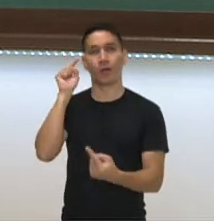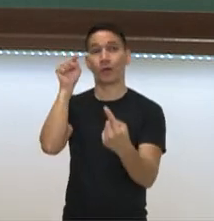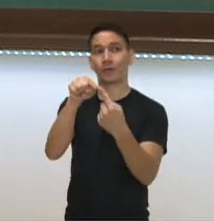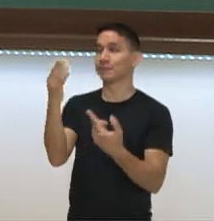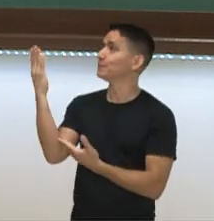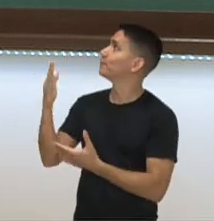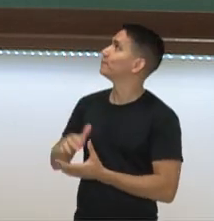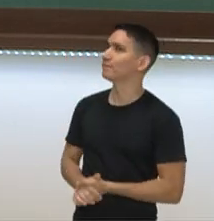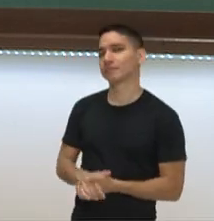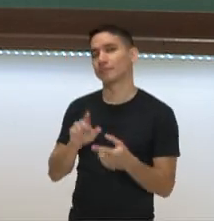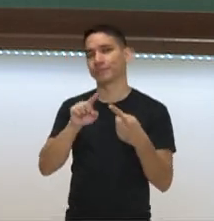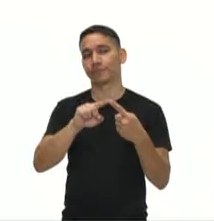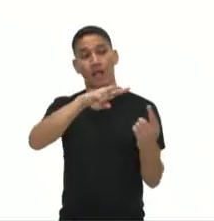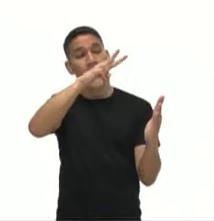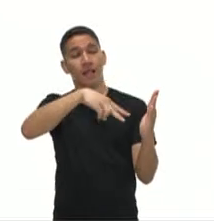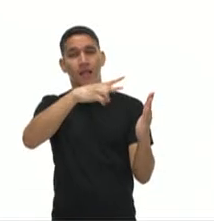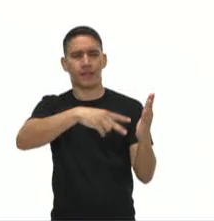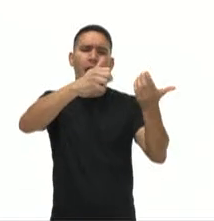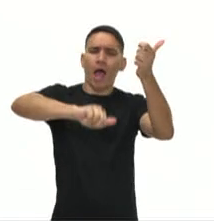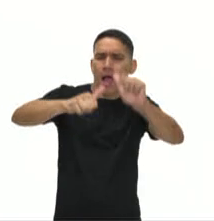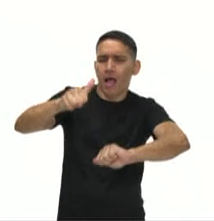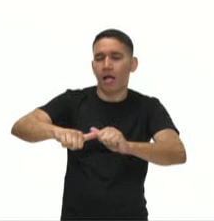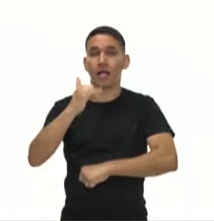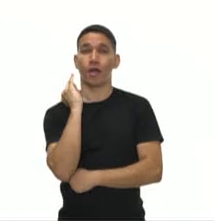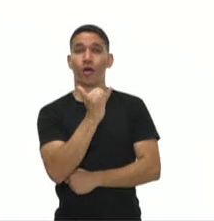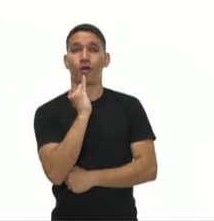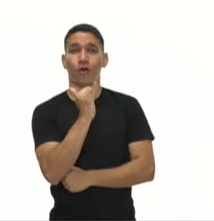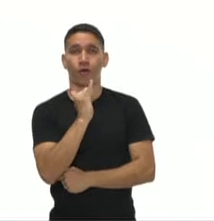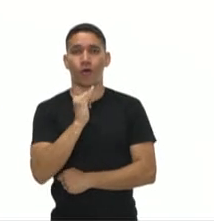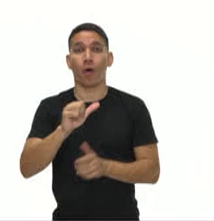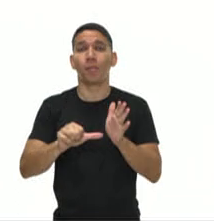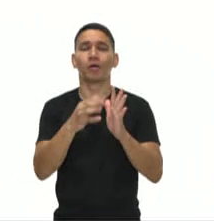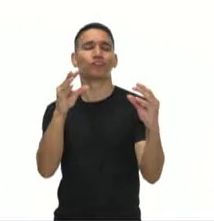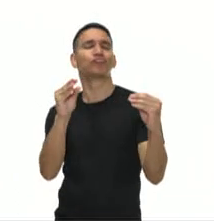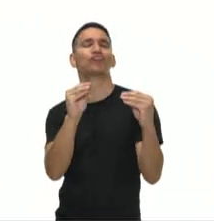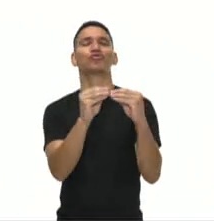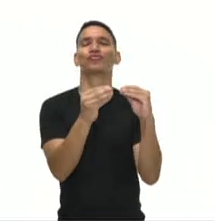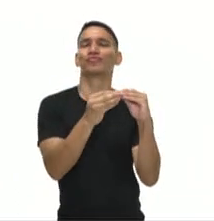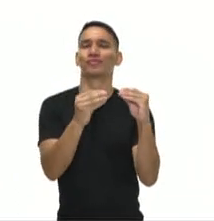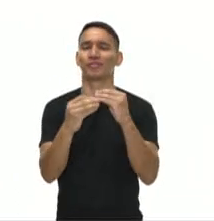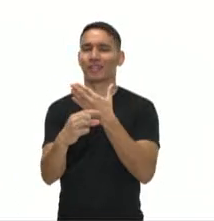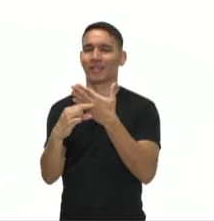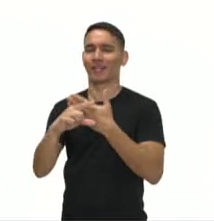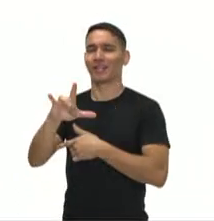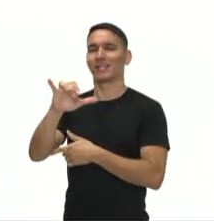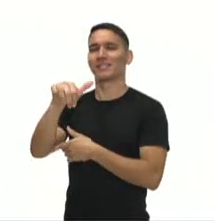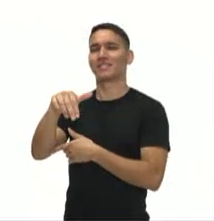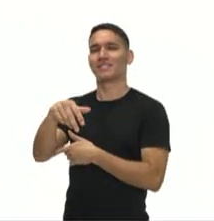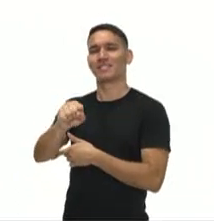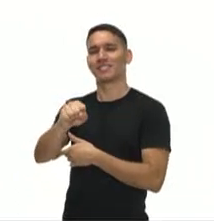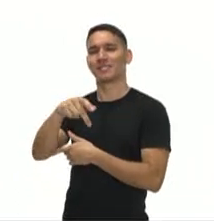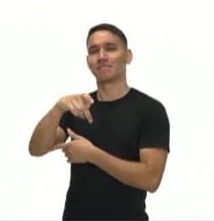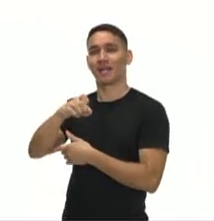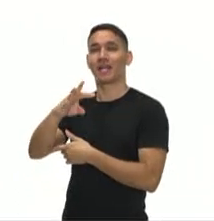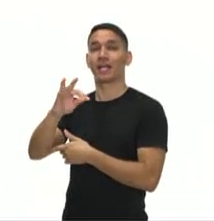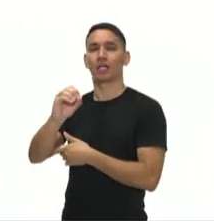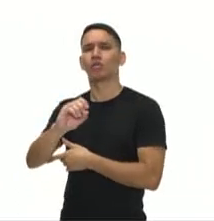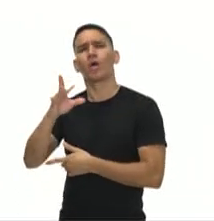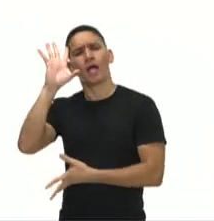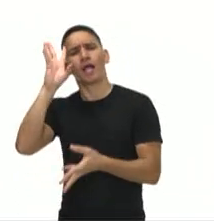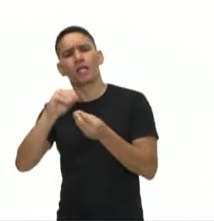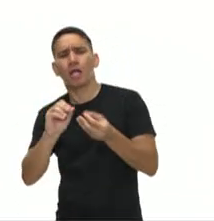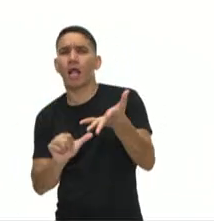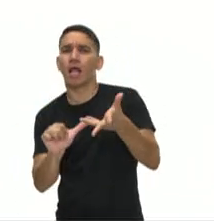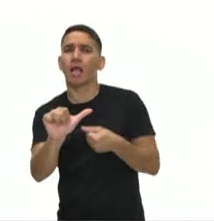Objetivos. Então, ler e analisar o conto Primeiro Beijo, da Clarice Lispector, reconhecendo os elementos que compõem a